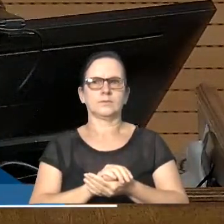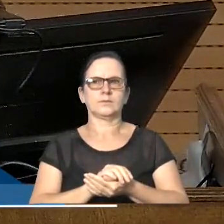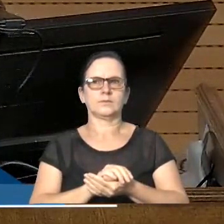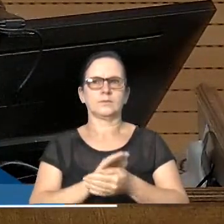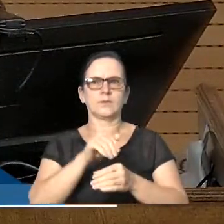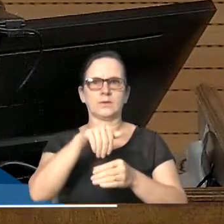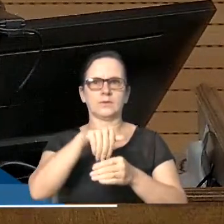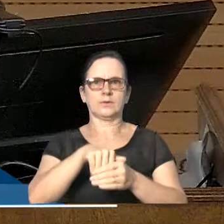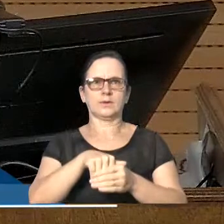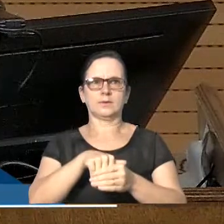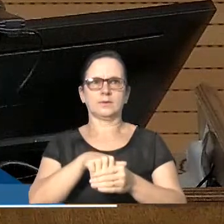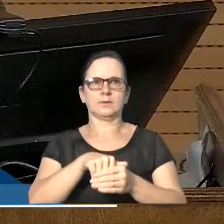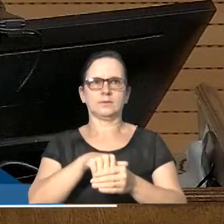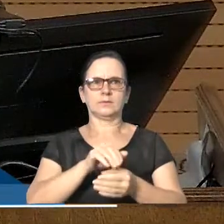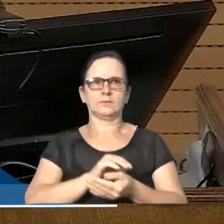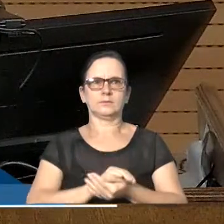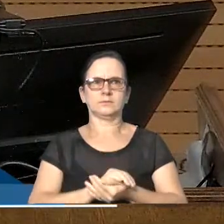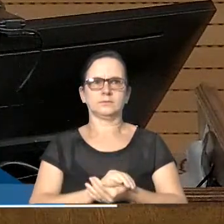Em votação.